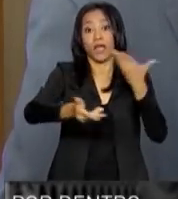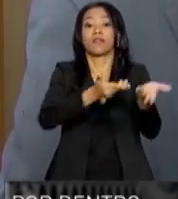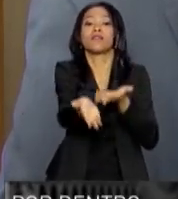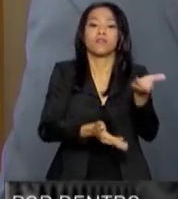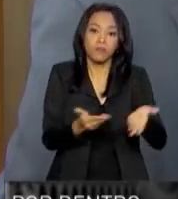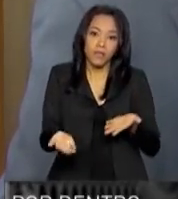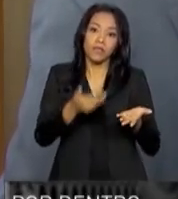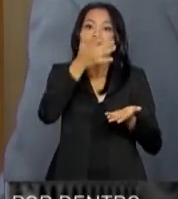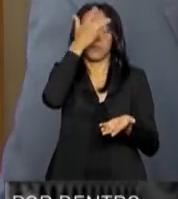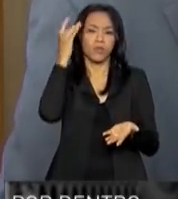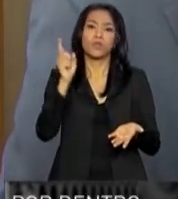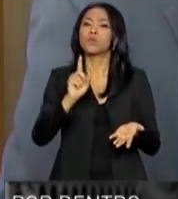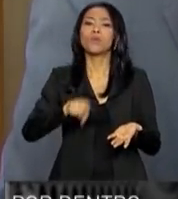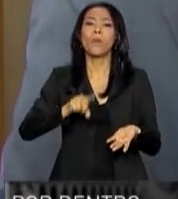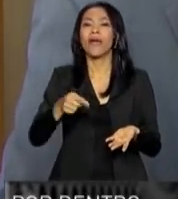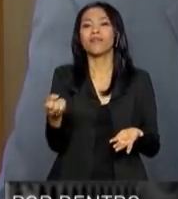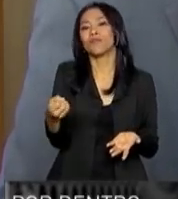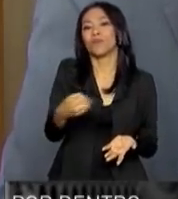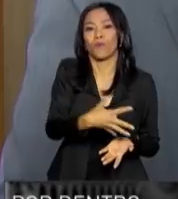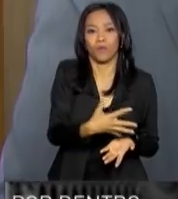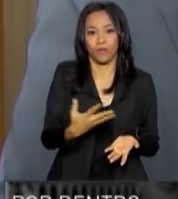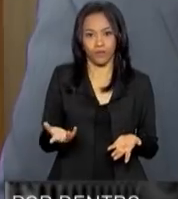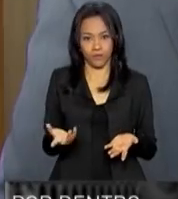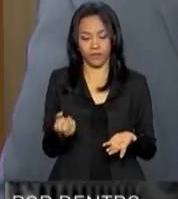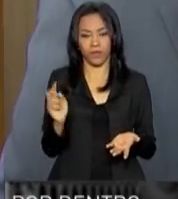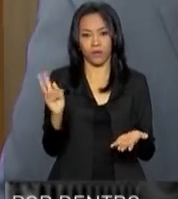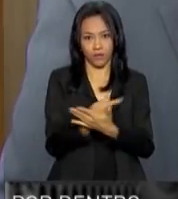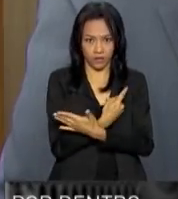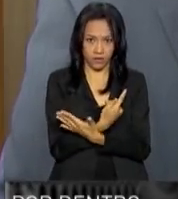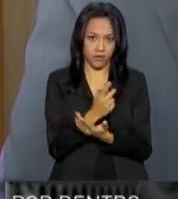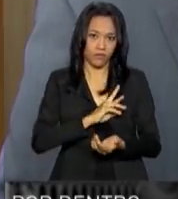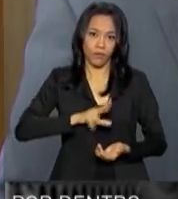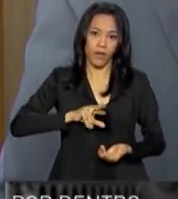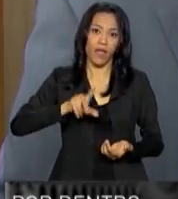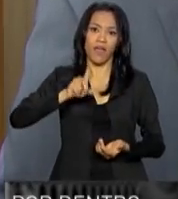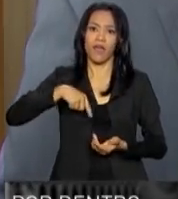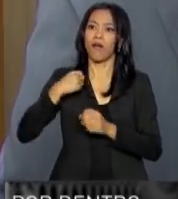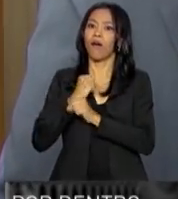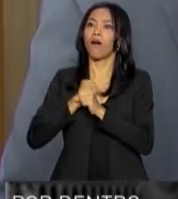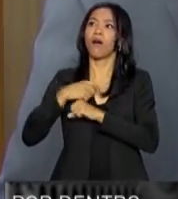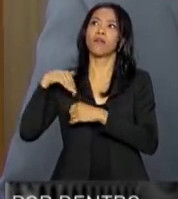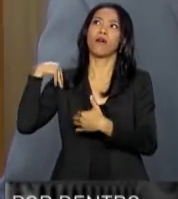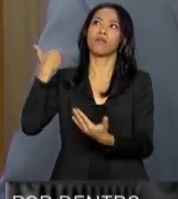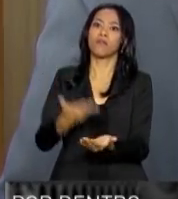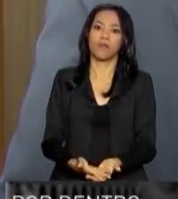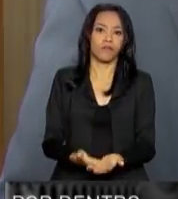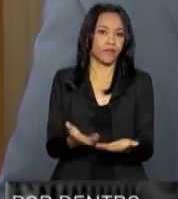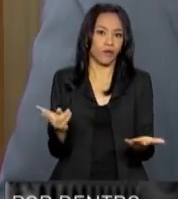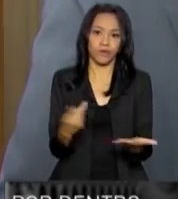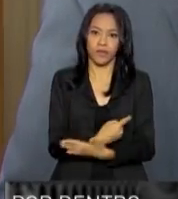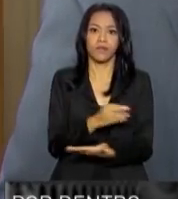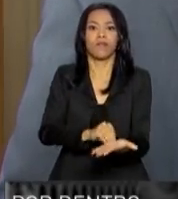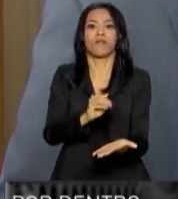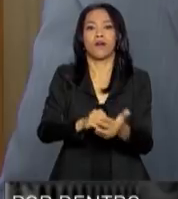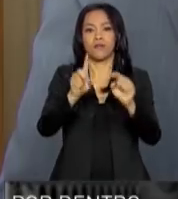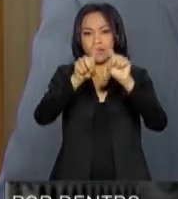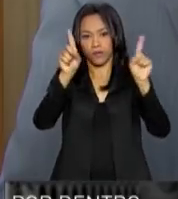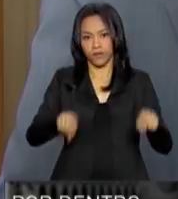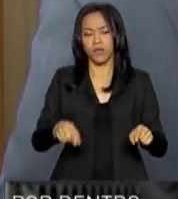coisa que vem ao longo do dos anos por exemplo você lembrar lá no começo da década de